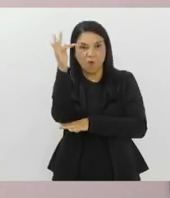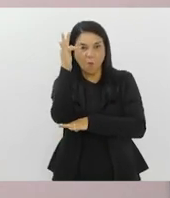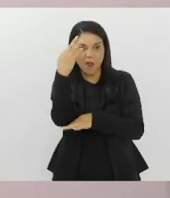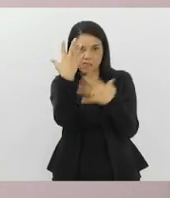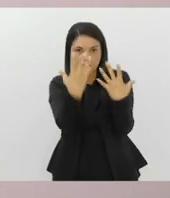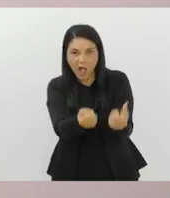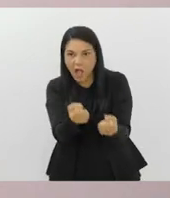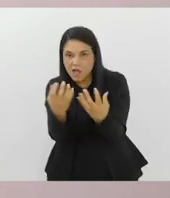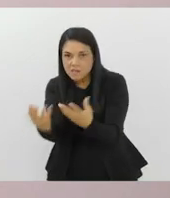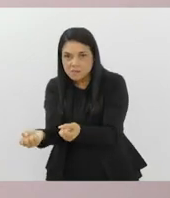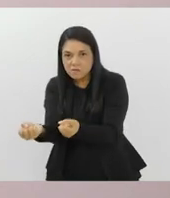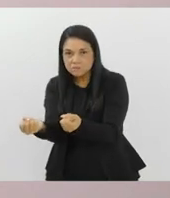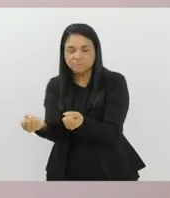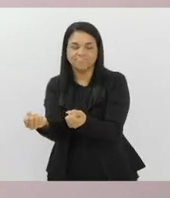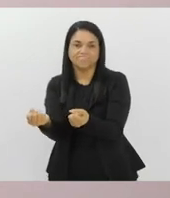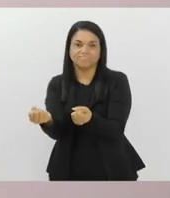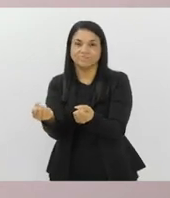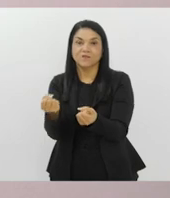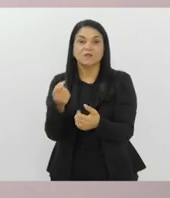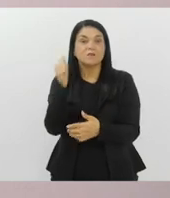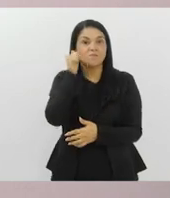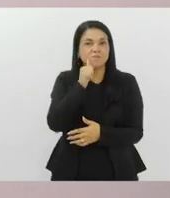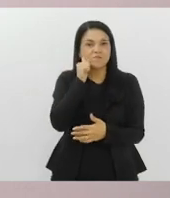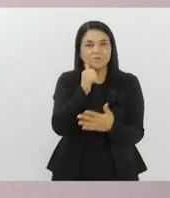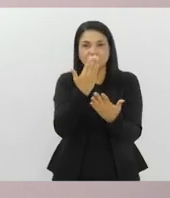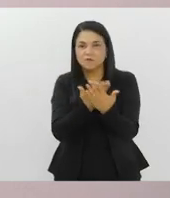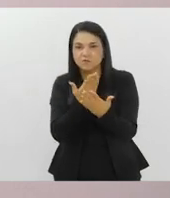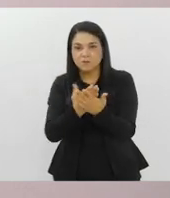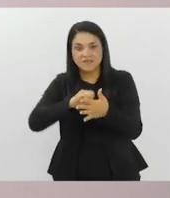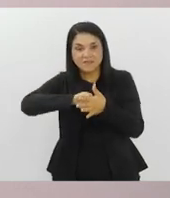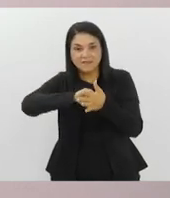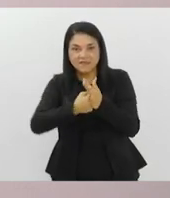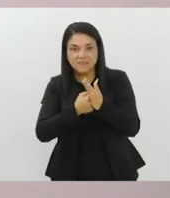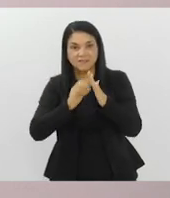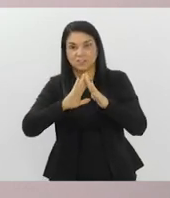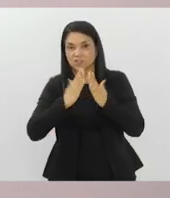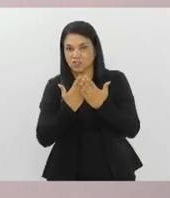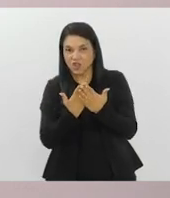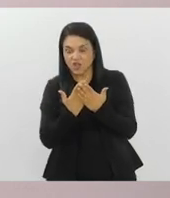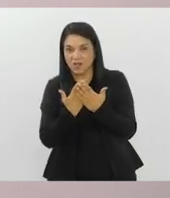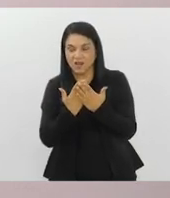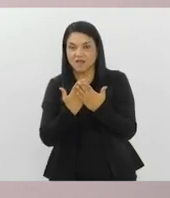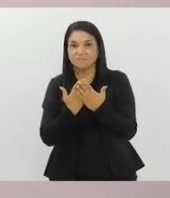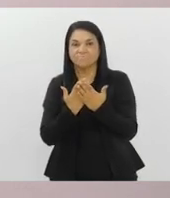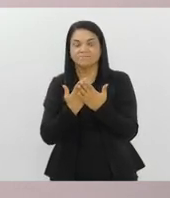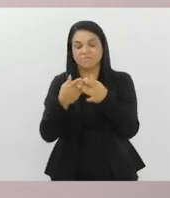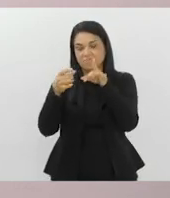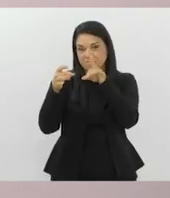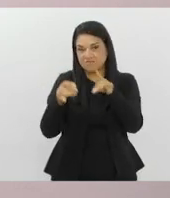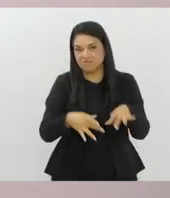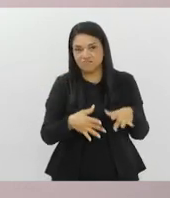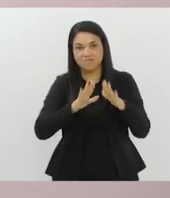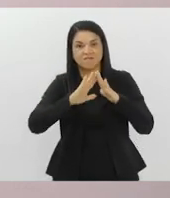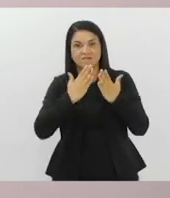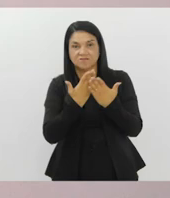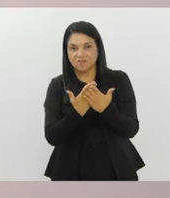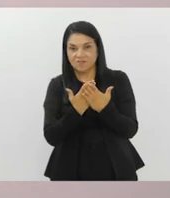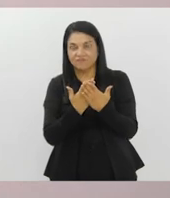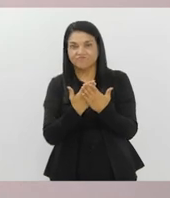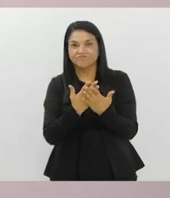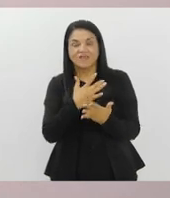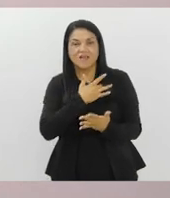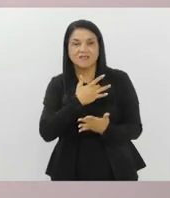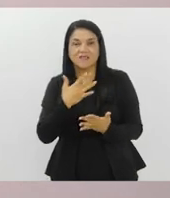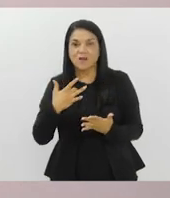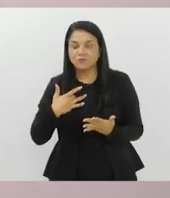aceito. Né? Mulheres estudantes que trancam suas matrículas e a evasão escolar repercute diretamente na saúde dela e do